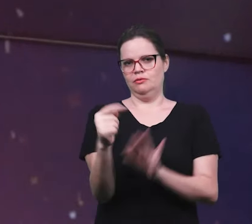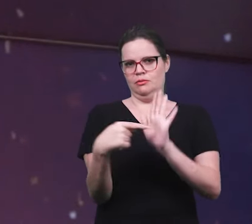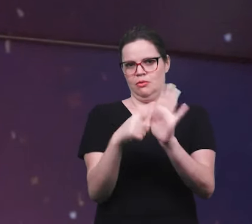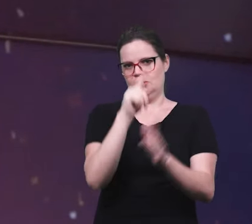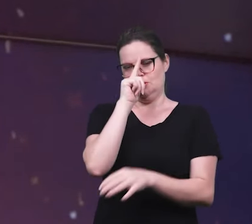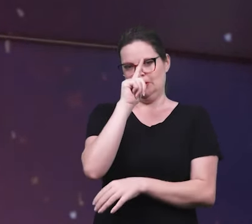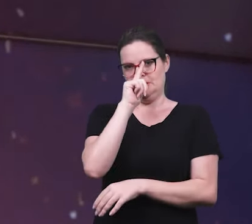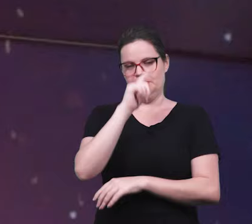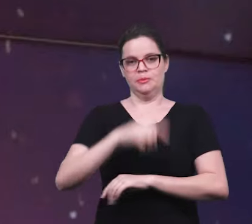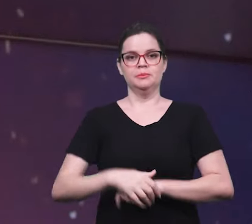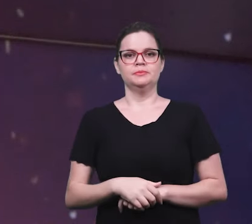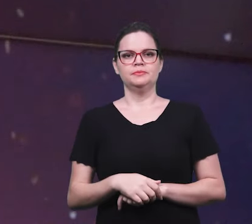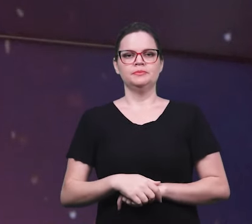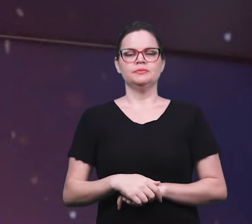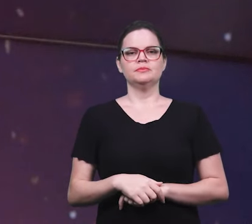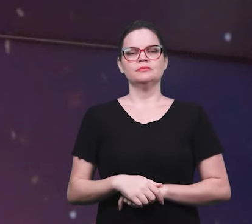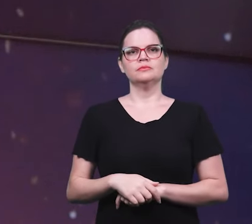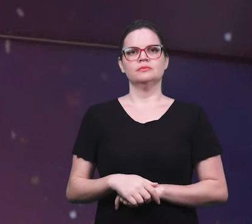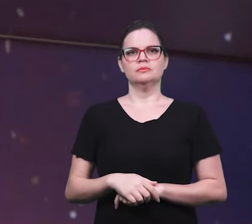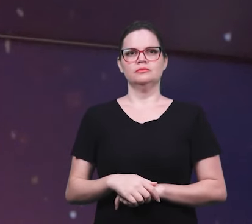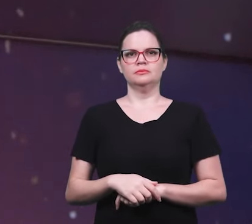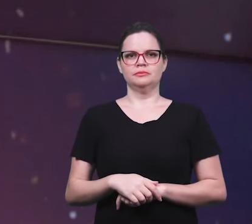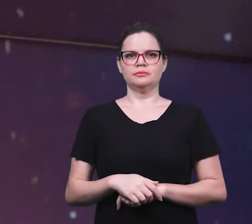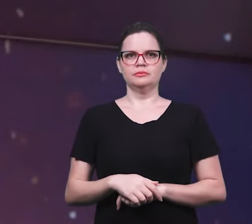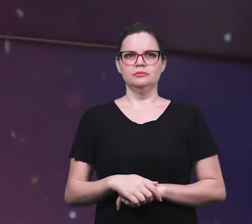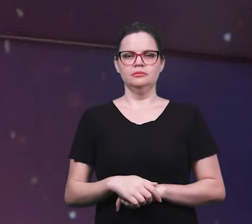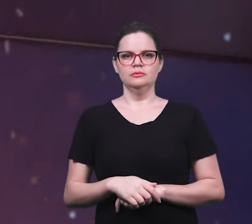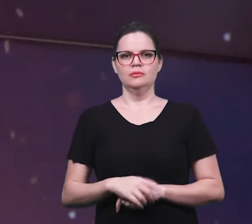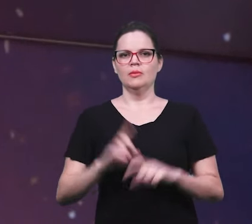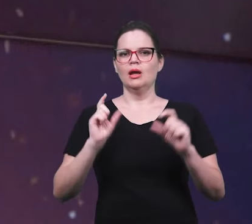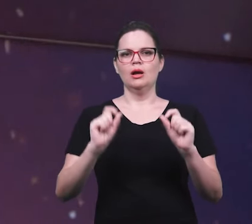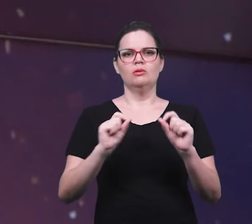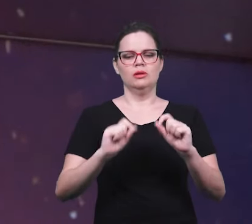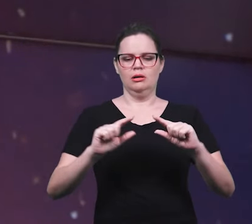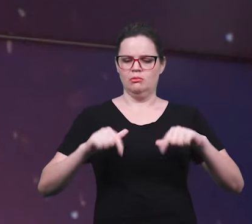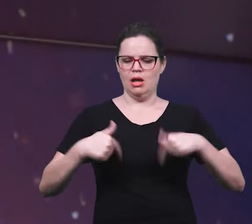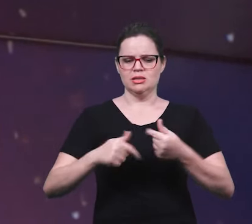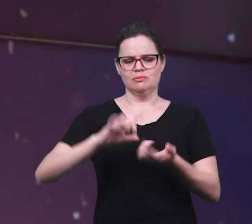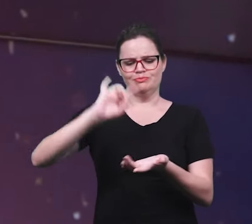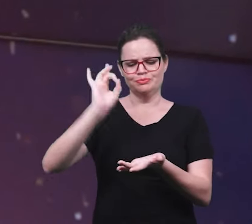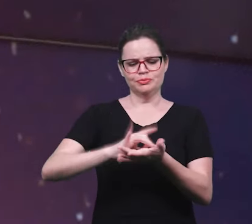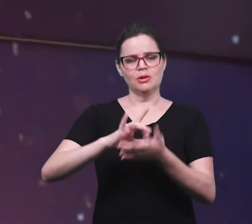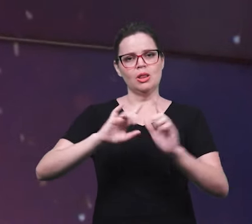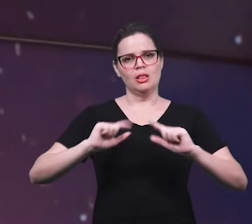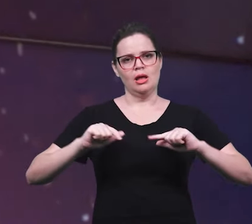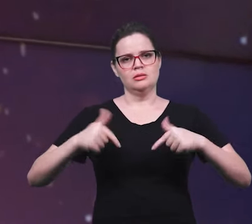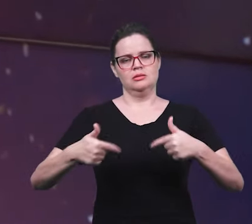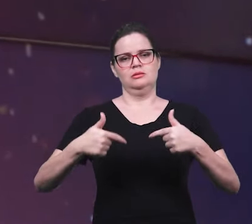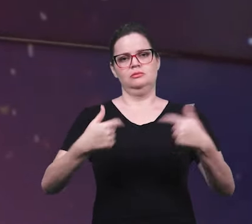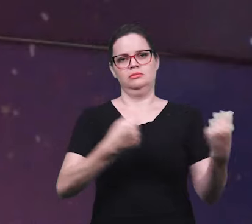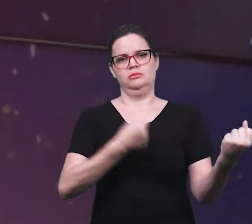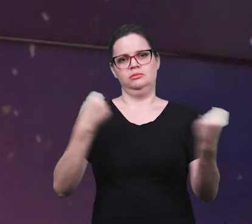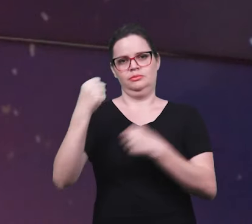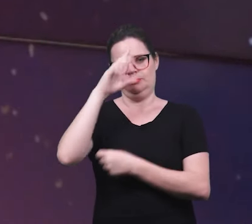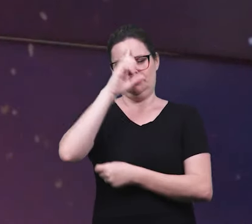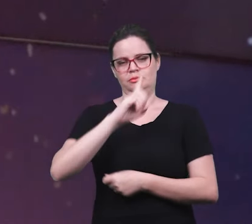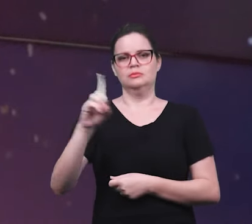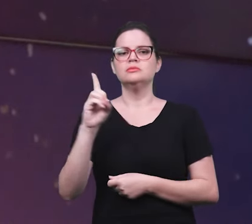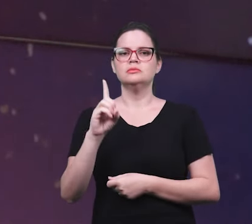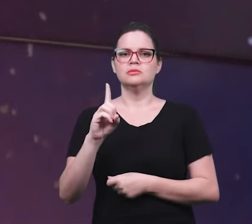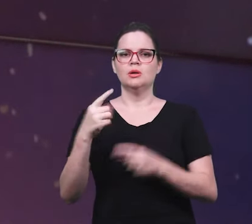assim, a forma, efeitos concretos, né? Seriam efeitos concretos da ação do poder de Deus, que estão